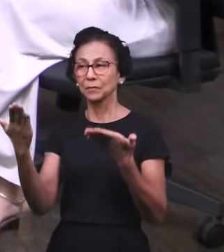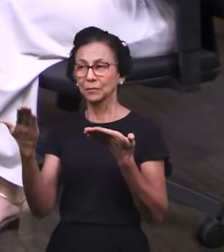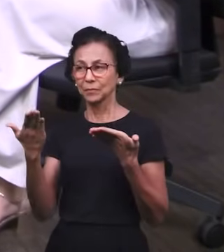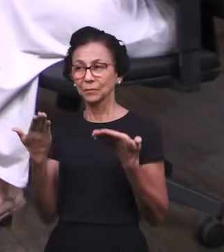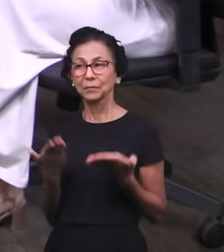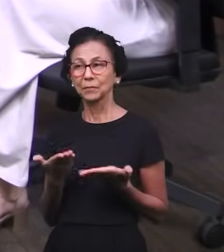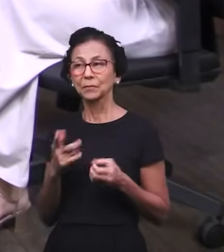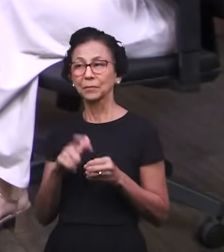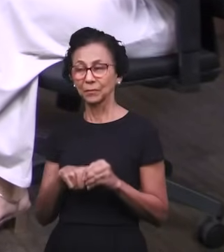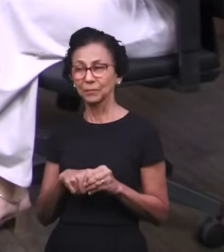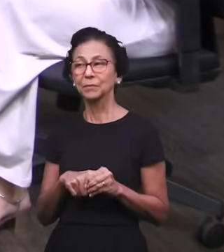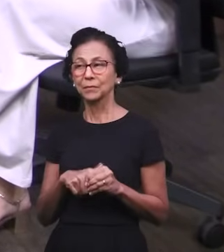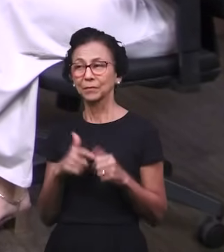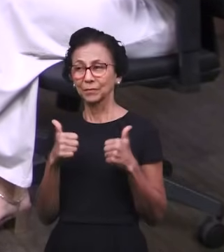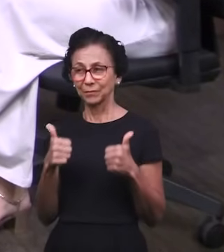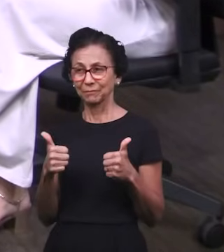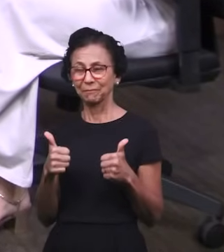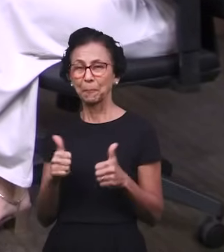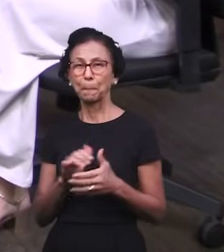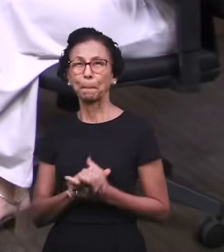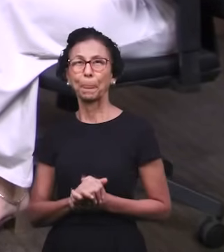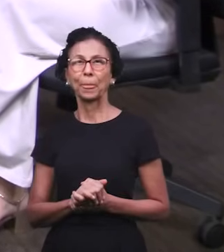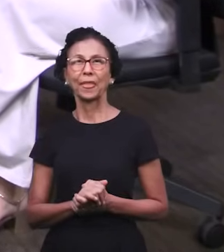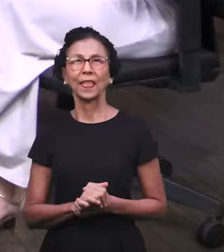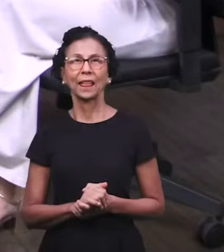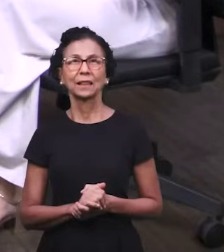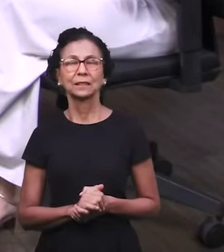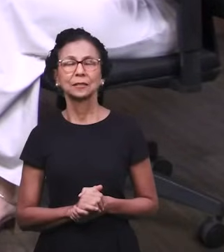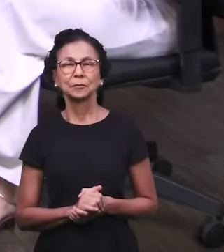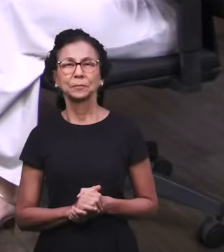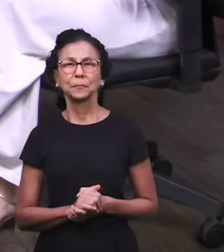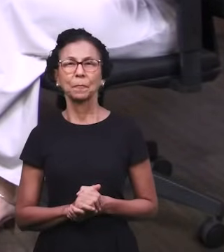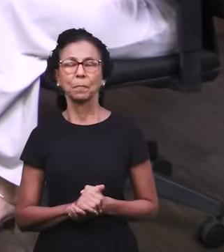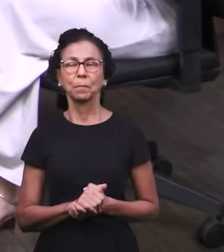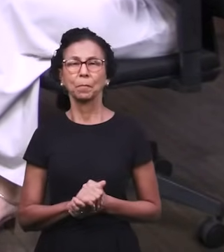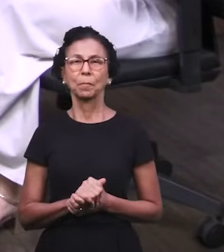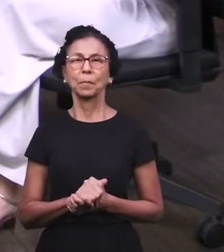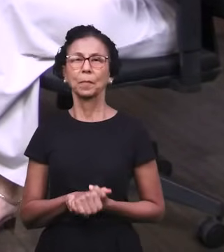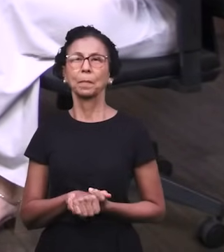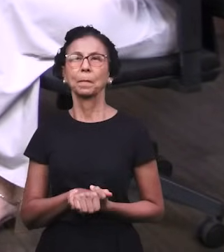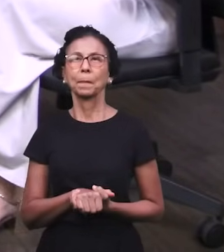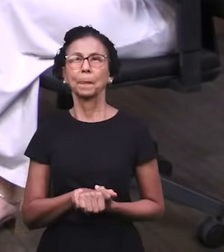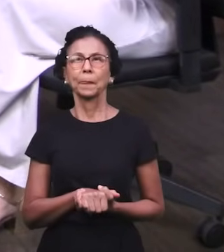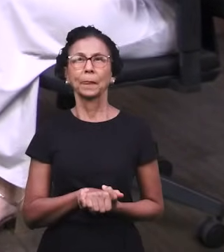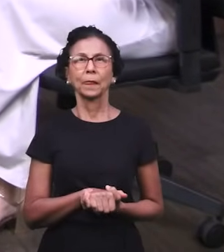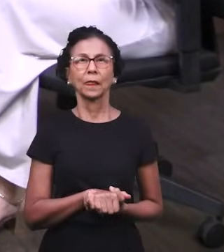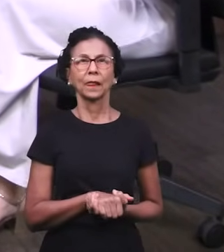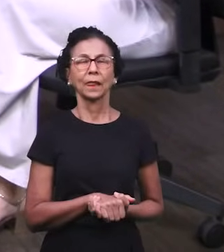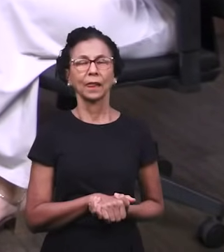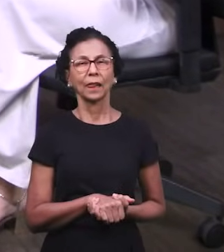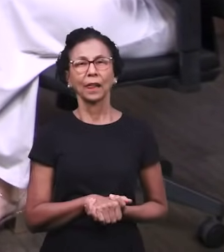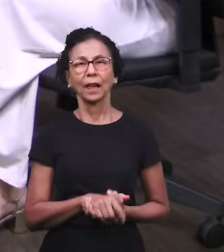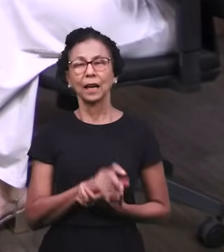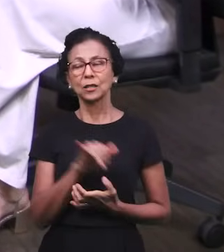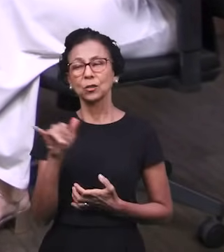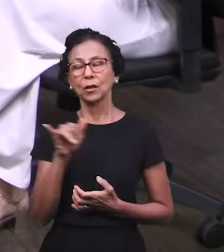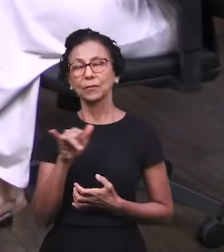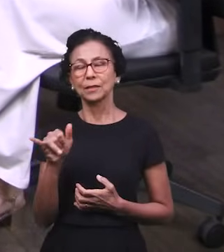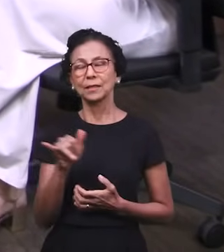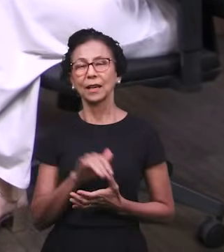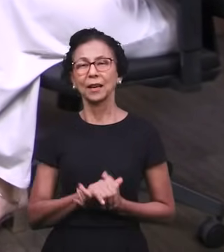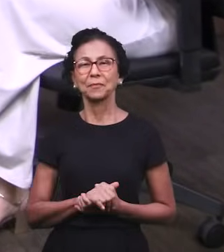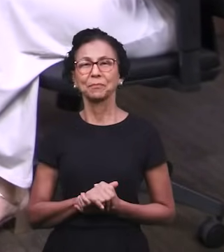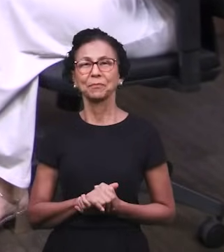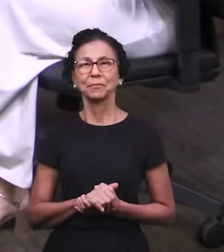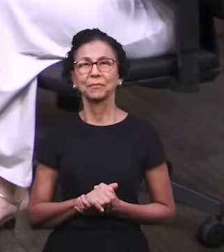em outras oportunidades estarem conosco aqui, é só falar com a chefe ali, né, que está ali, a irmã, que eu não vou dizer o nome dela